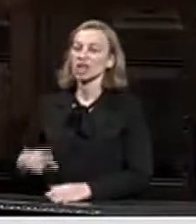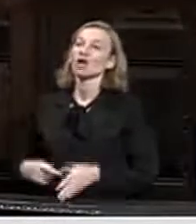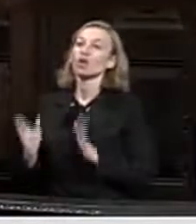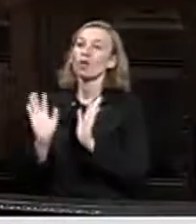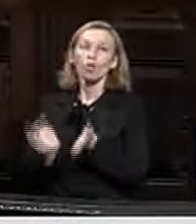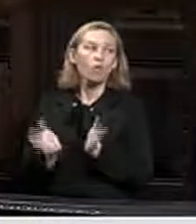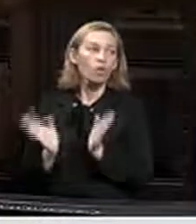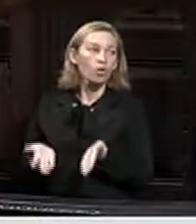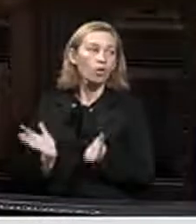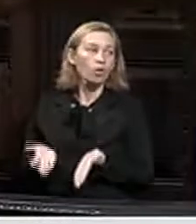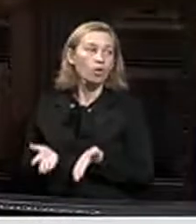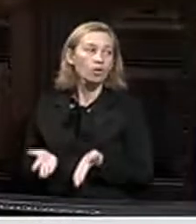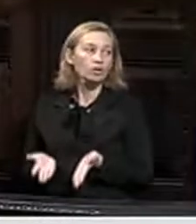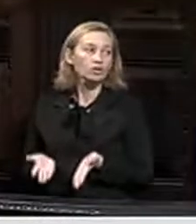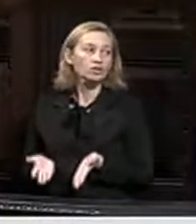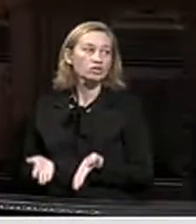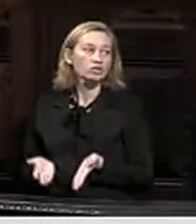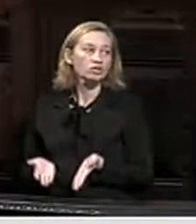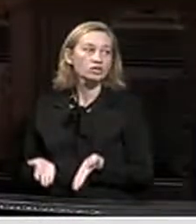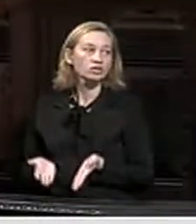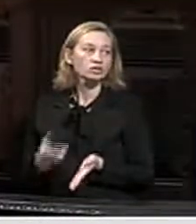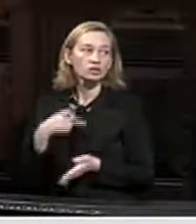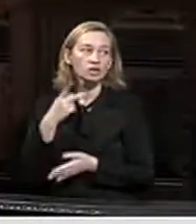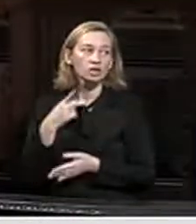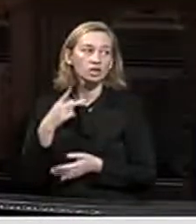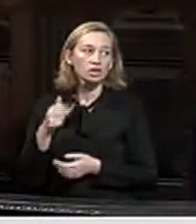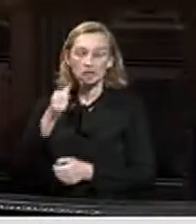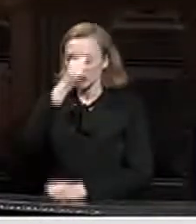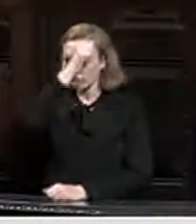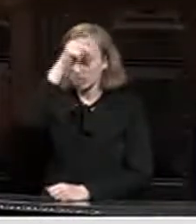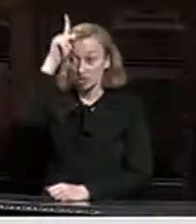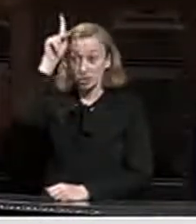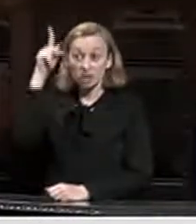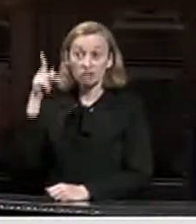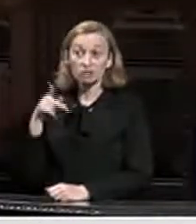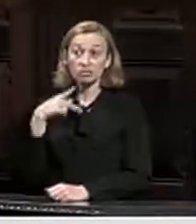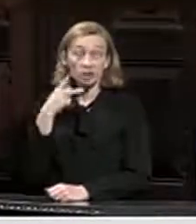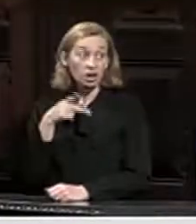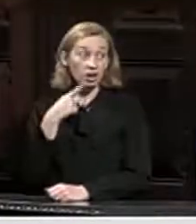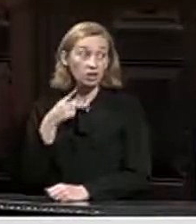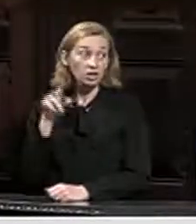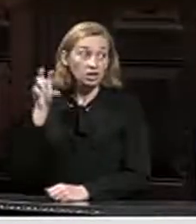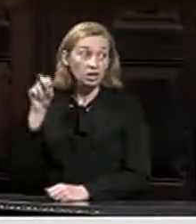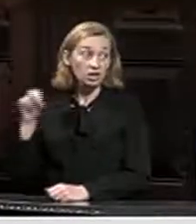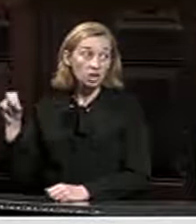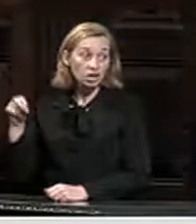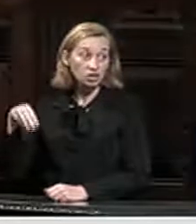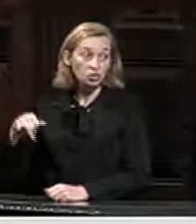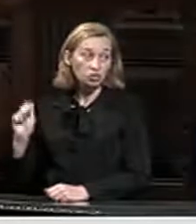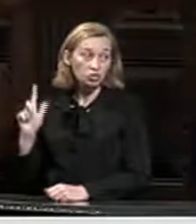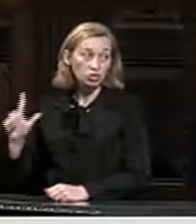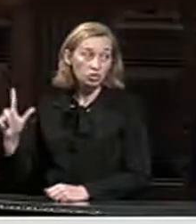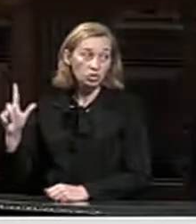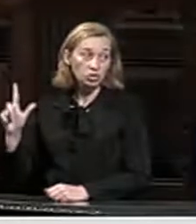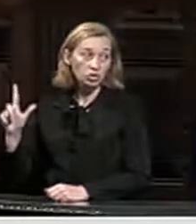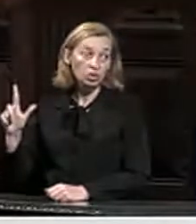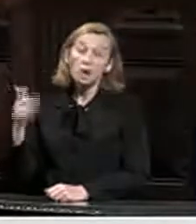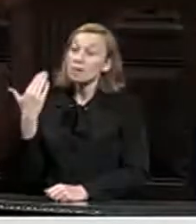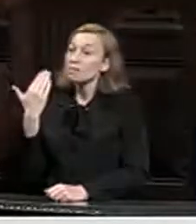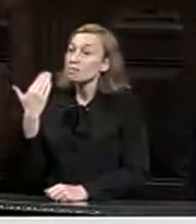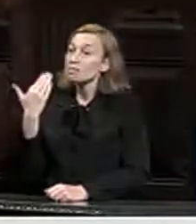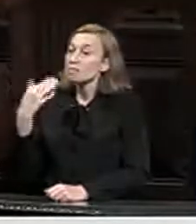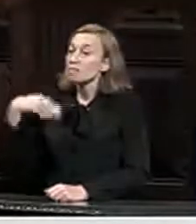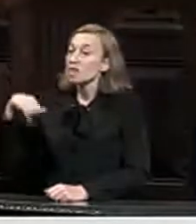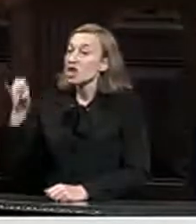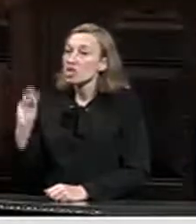somos aturdidos com a notícia que o prefeito mandou lançar uma licitação de R$500 mil, R$500 mil,